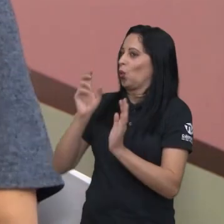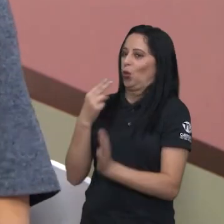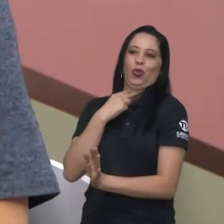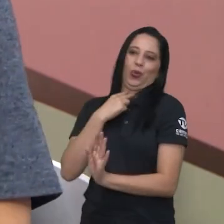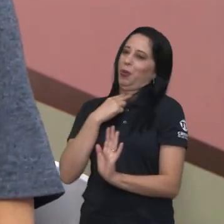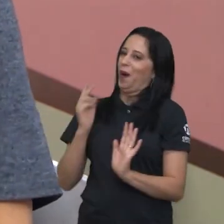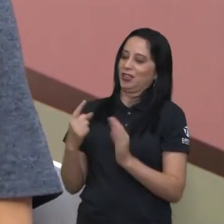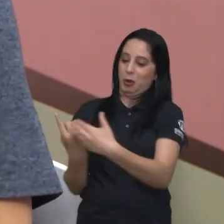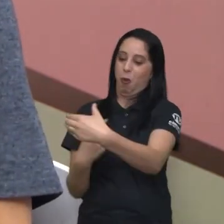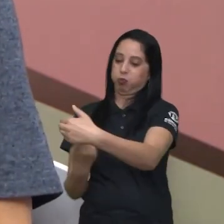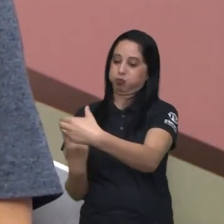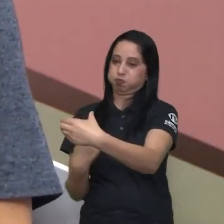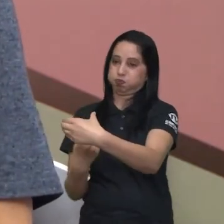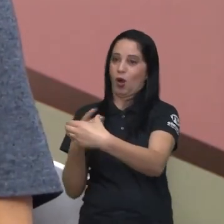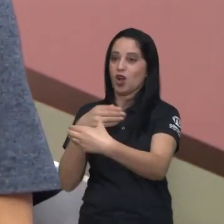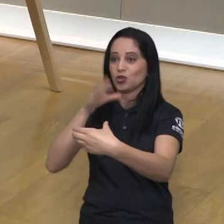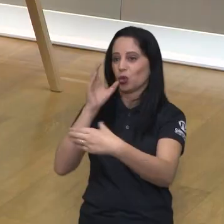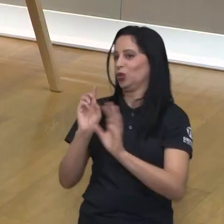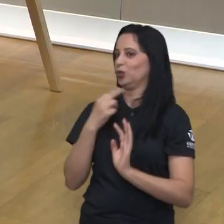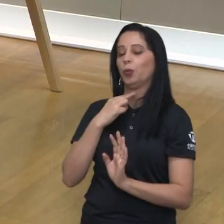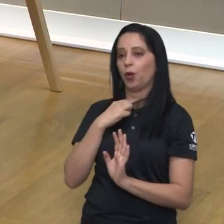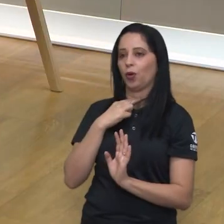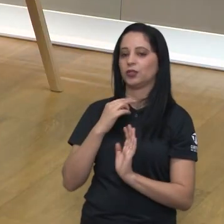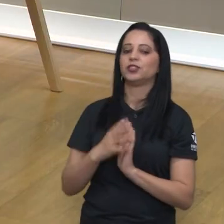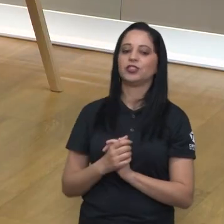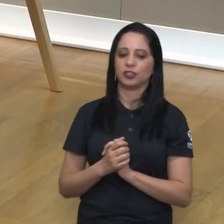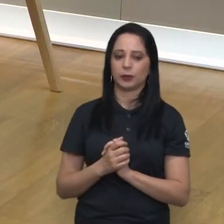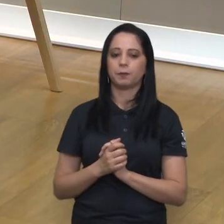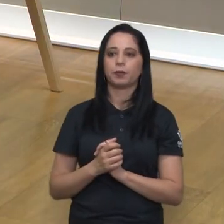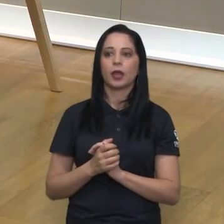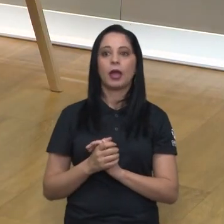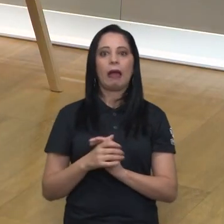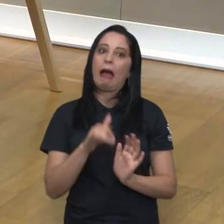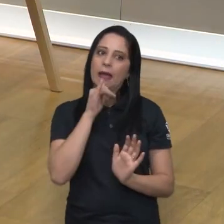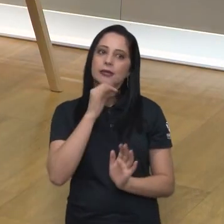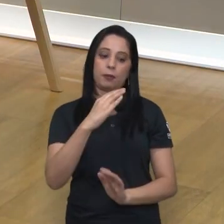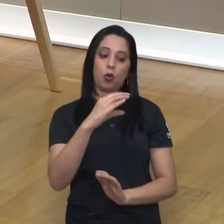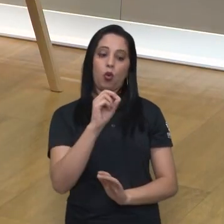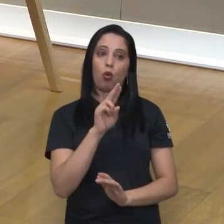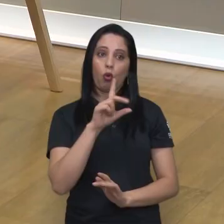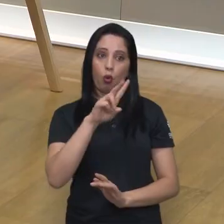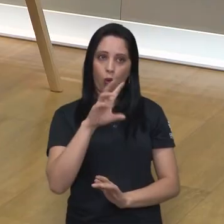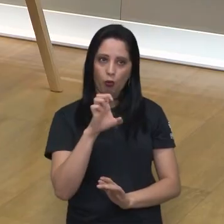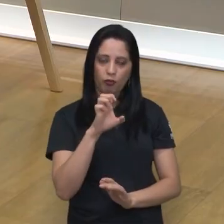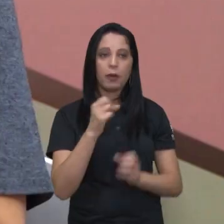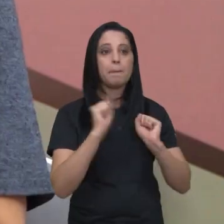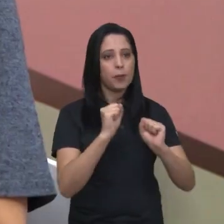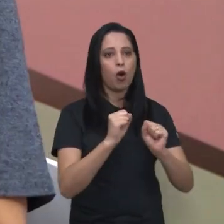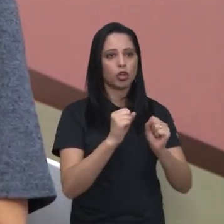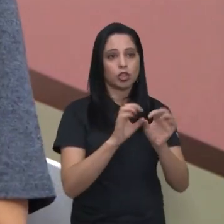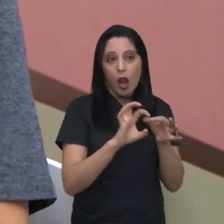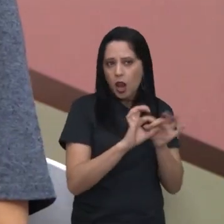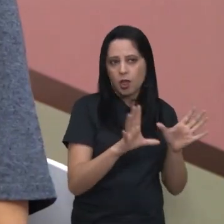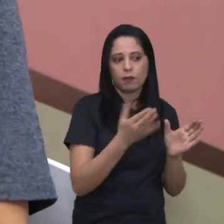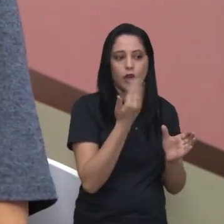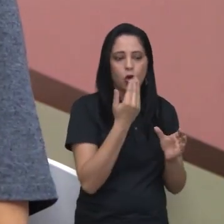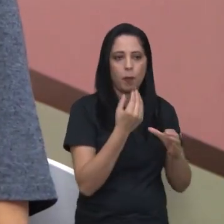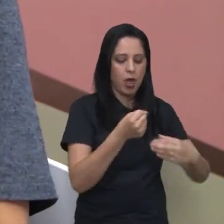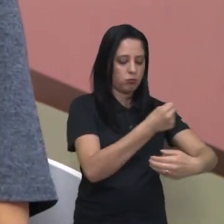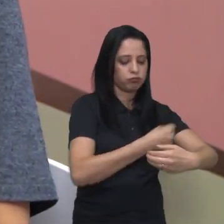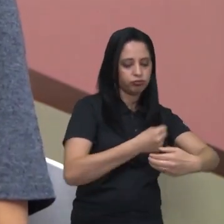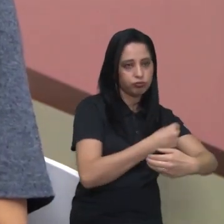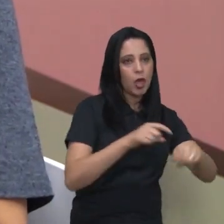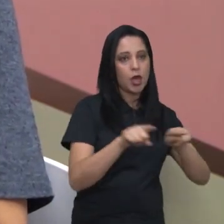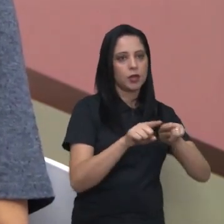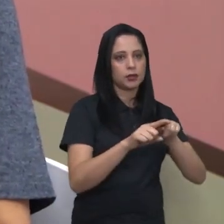Isso não é recomendado. Porque... Diferente da couve, por exemplo, que exatamente, pode ser consumida crua ou refogada. Isso. Esse ácido oxálico, ele pode